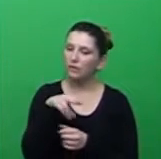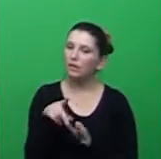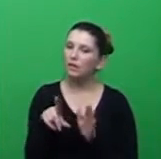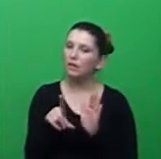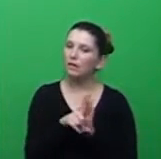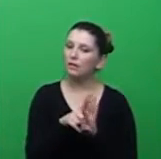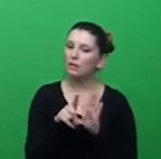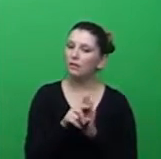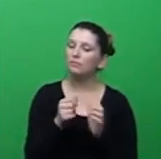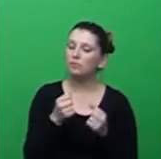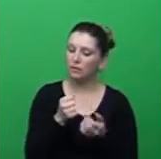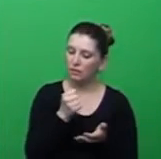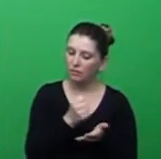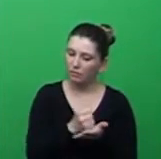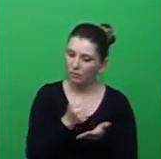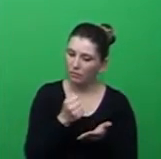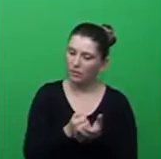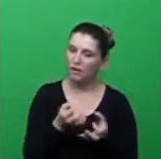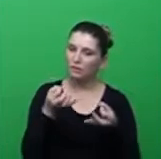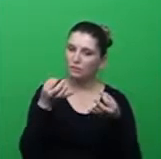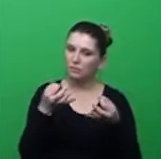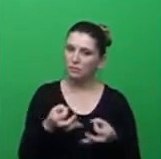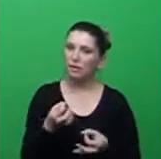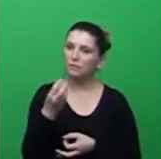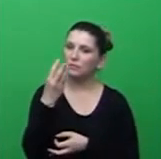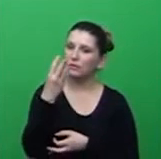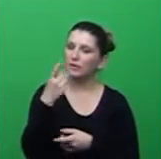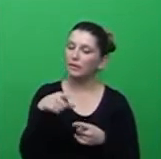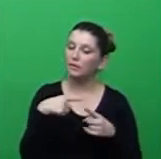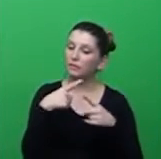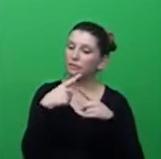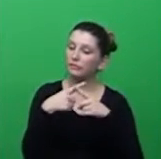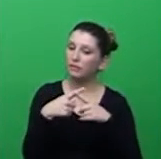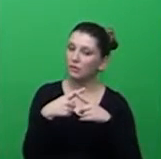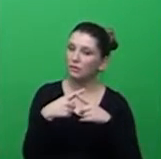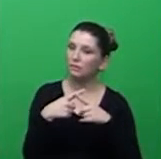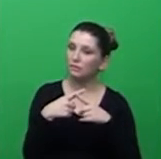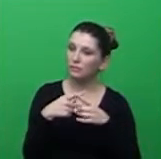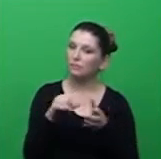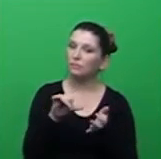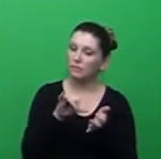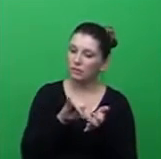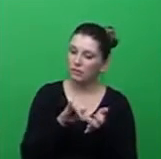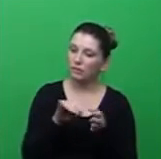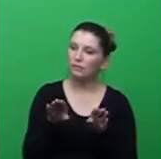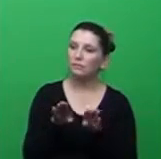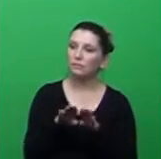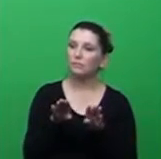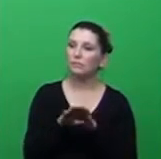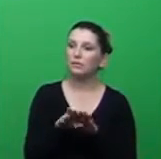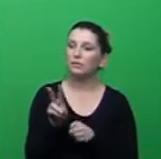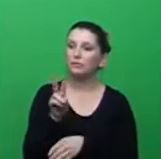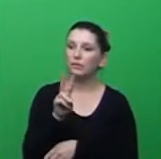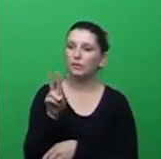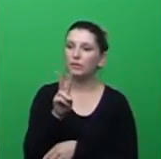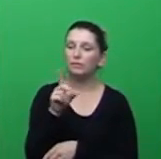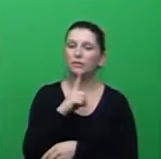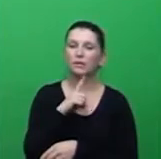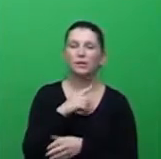cumpra, né, o contrato, que é passar 3 vezes a frequência, principalmente no centro da cidade. Vereador, nos